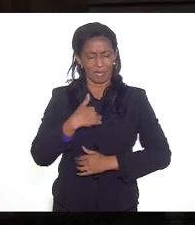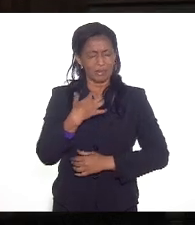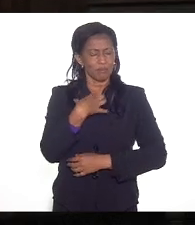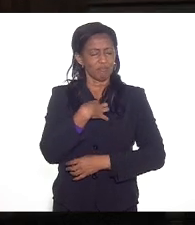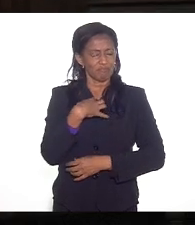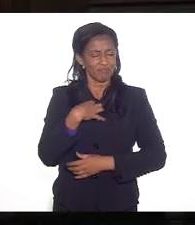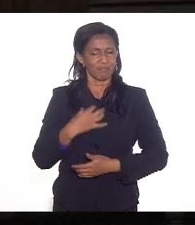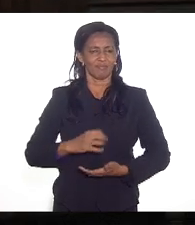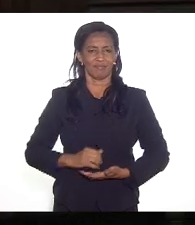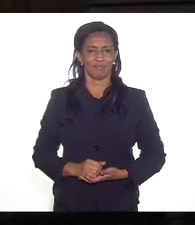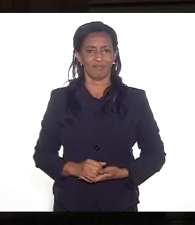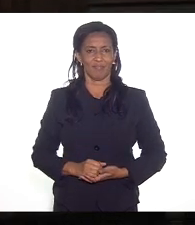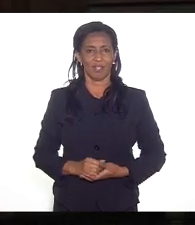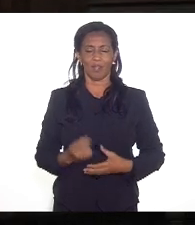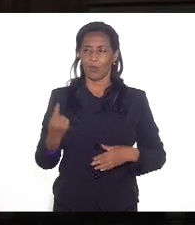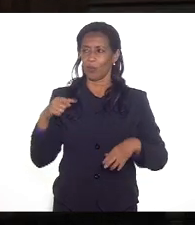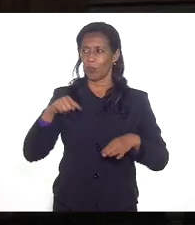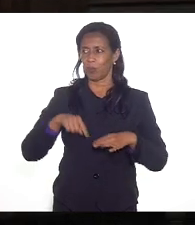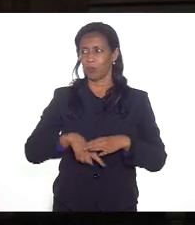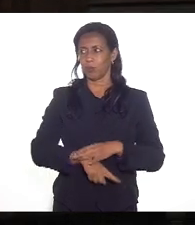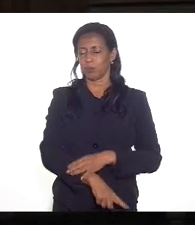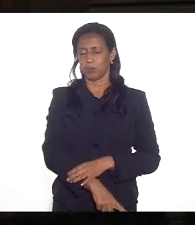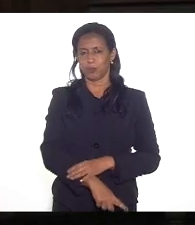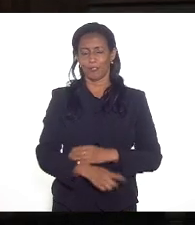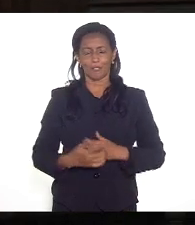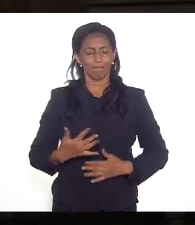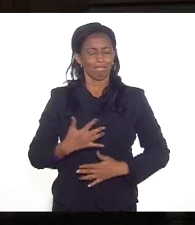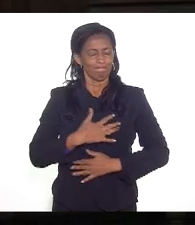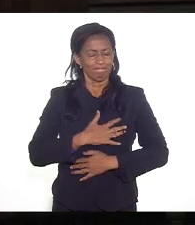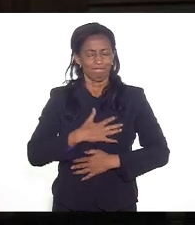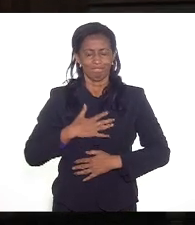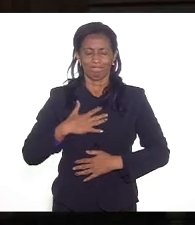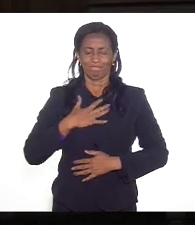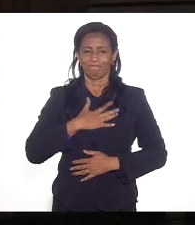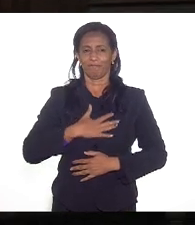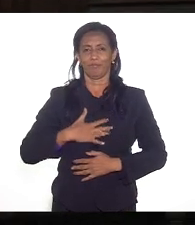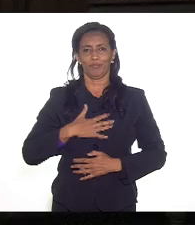fico é profundamente envaidecido